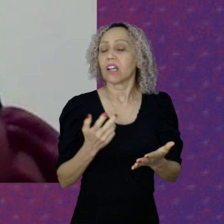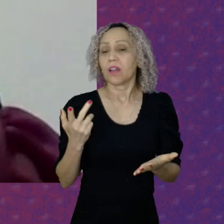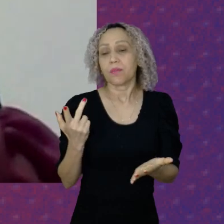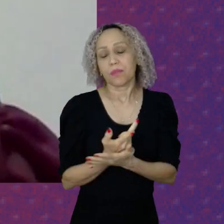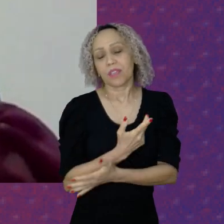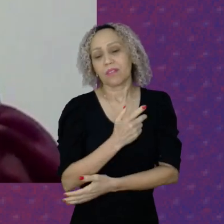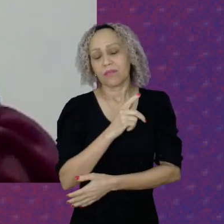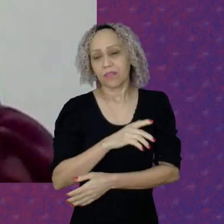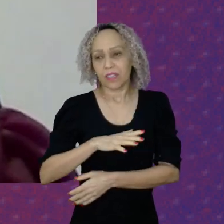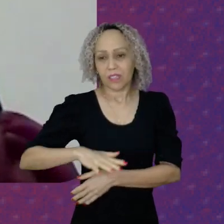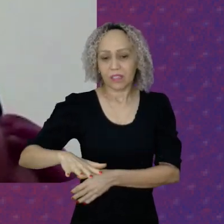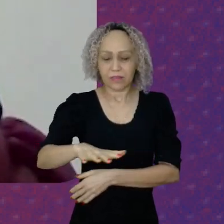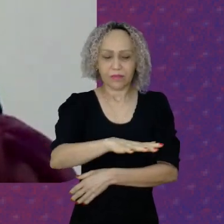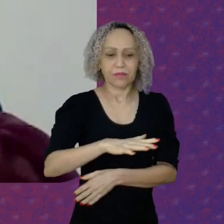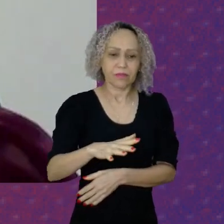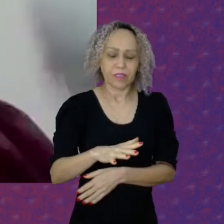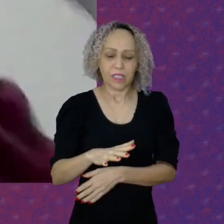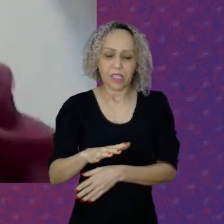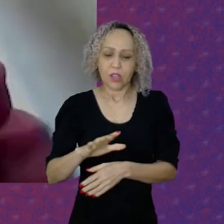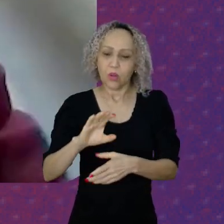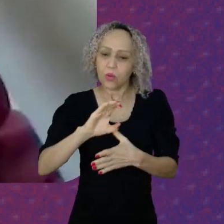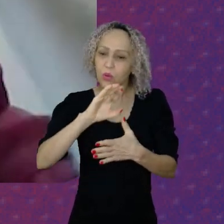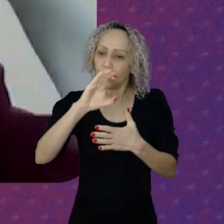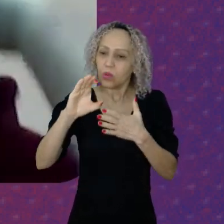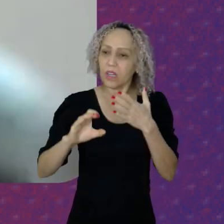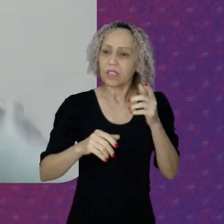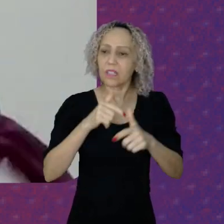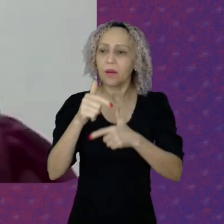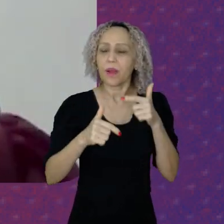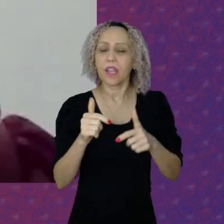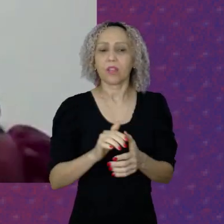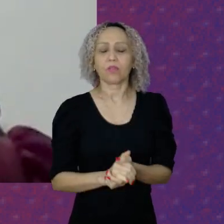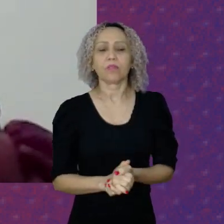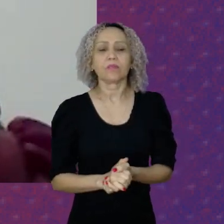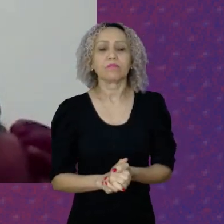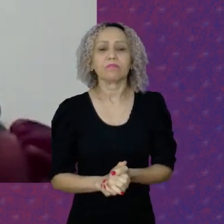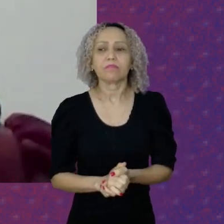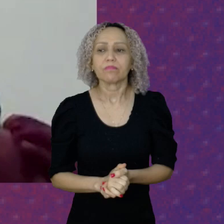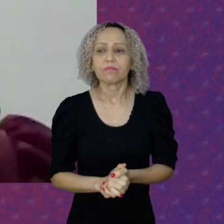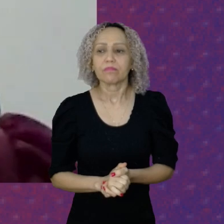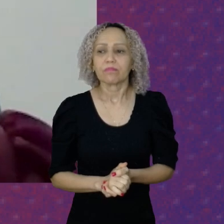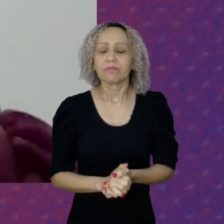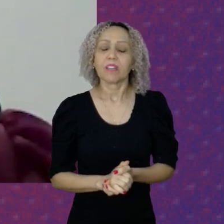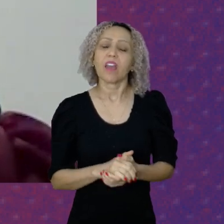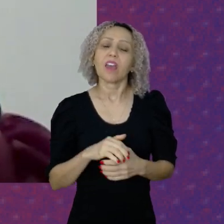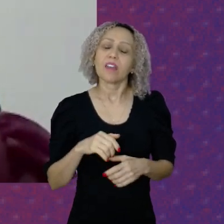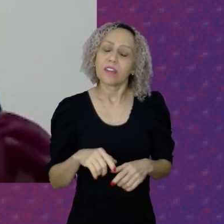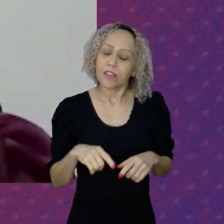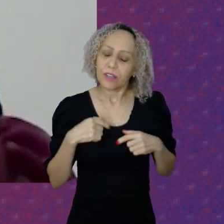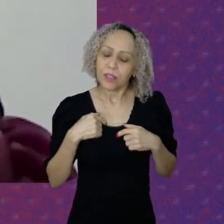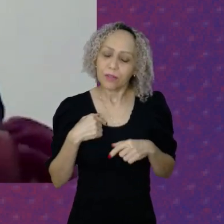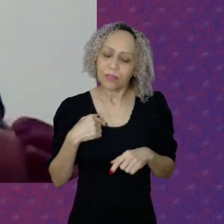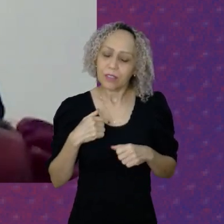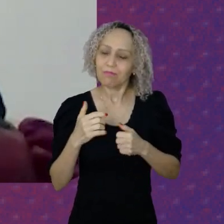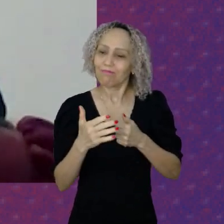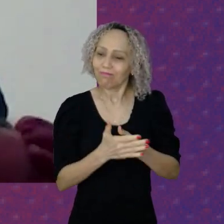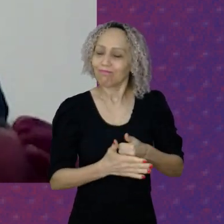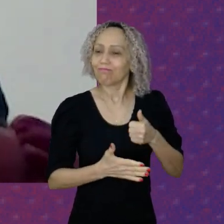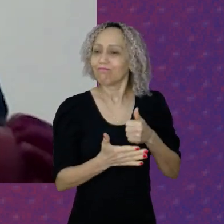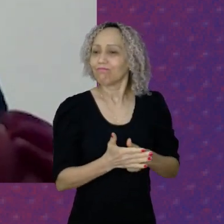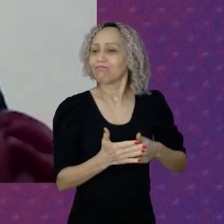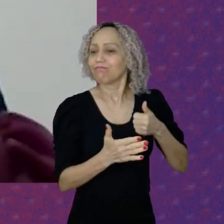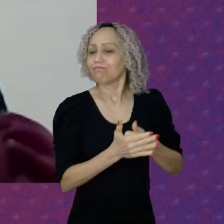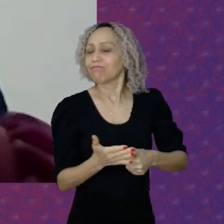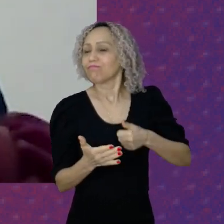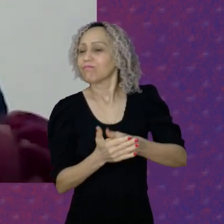de organização da classe trabalhadora, e ao tempo em que eu militava nesse lugar, nós fomos nos organizando